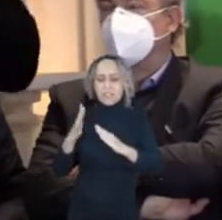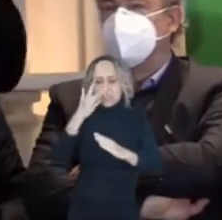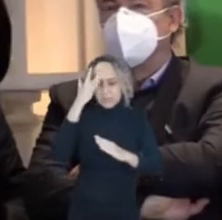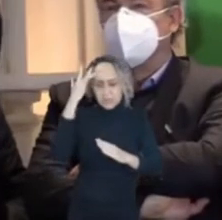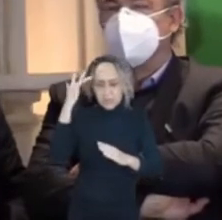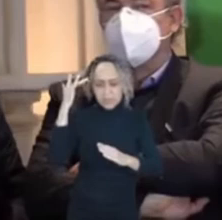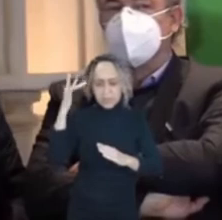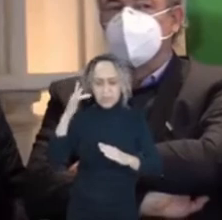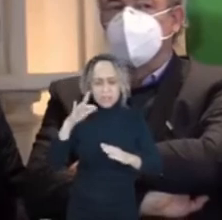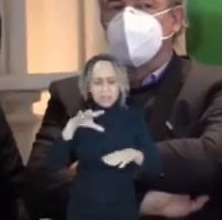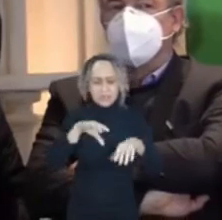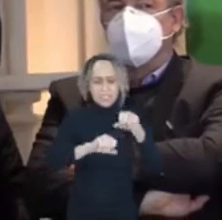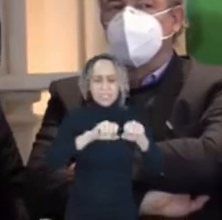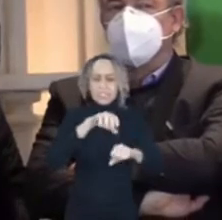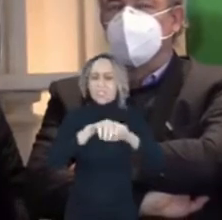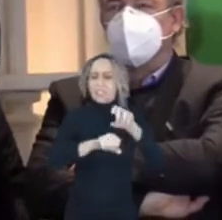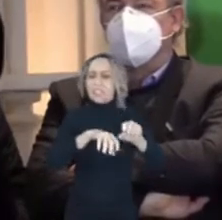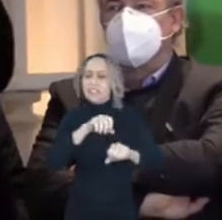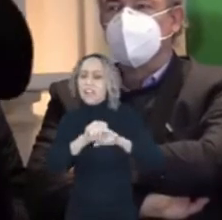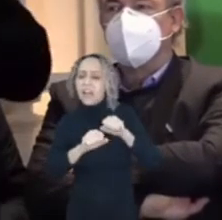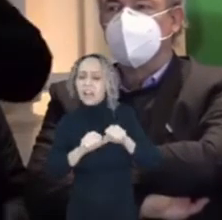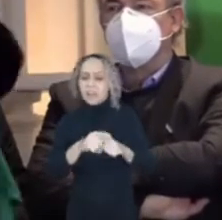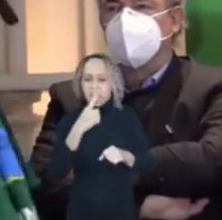que era o bate-volta que fazíamos,